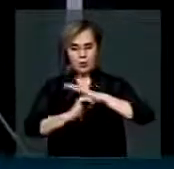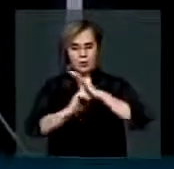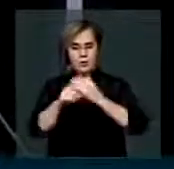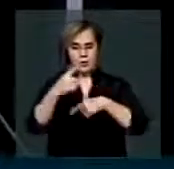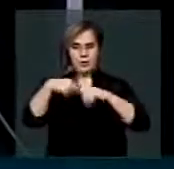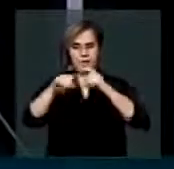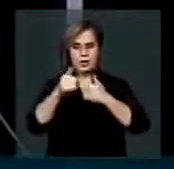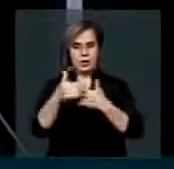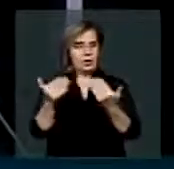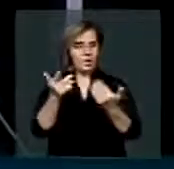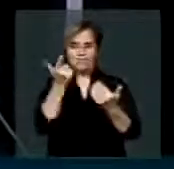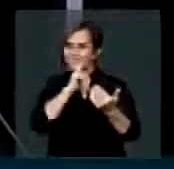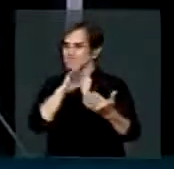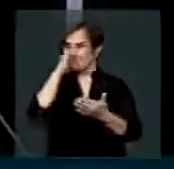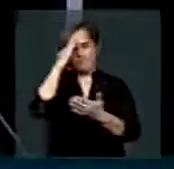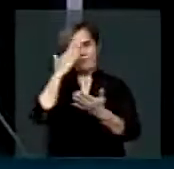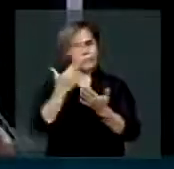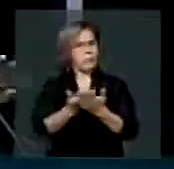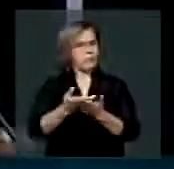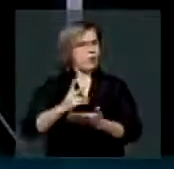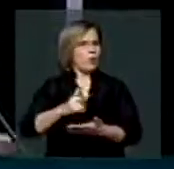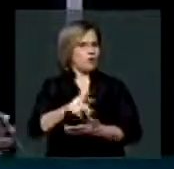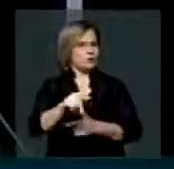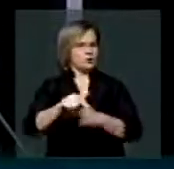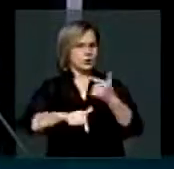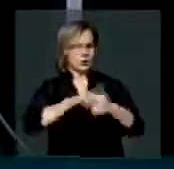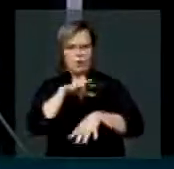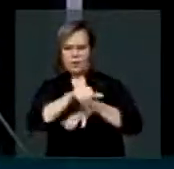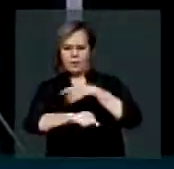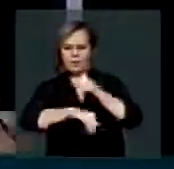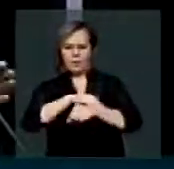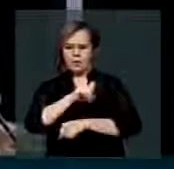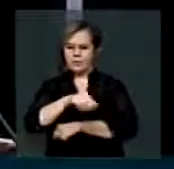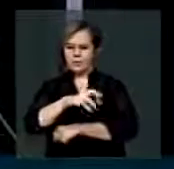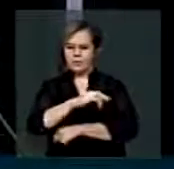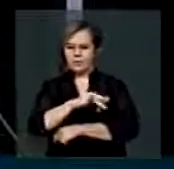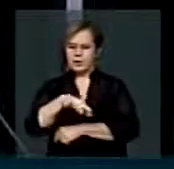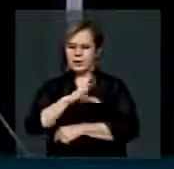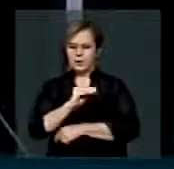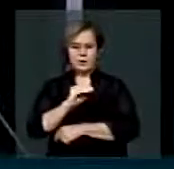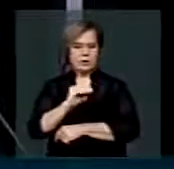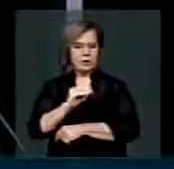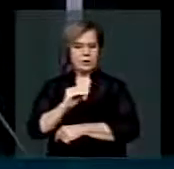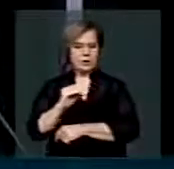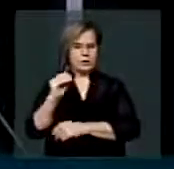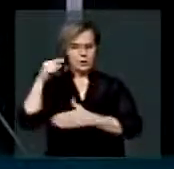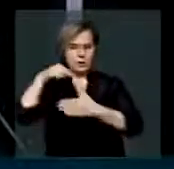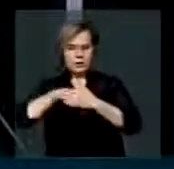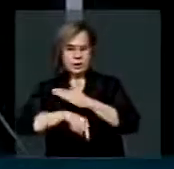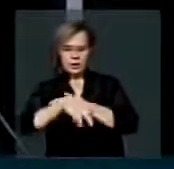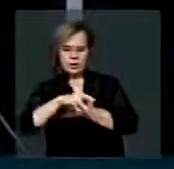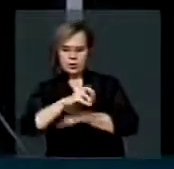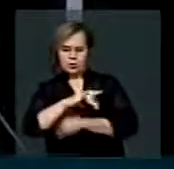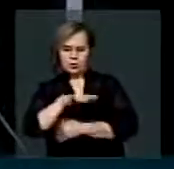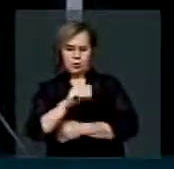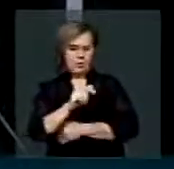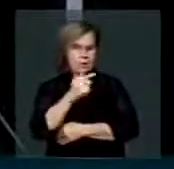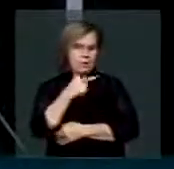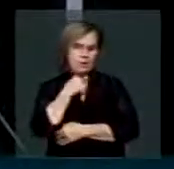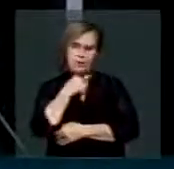hoje confiança para continuar extraindo minério no interior da mina Serra